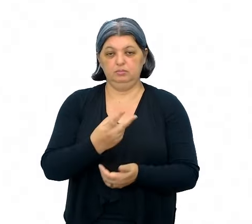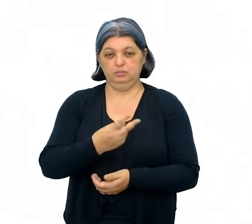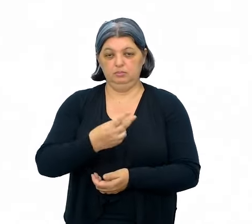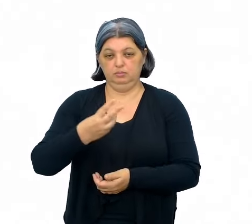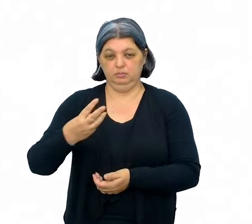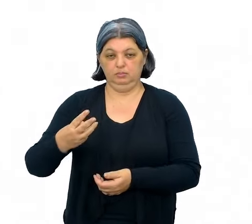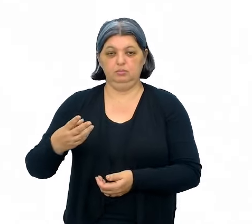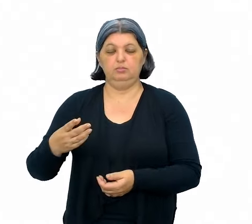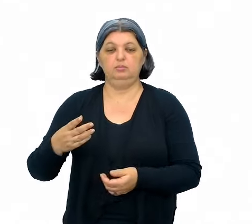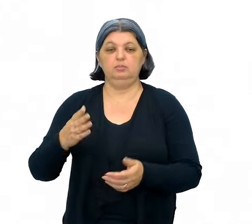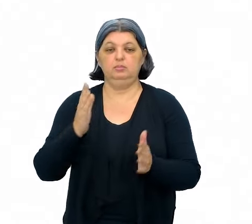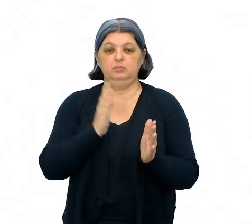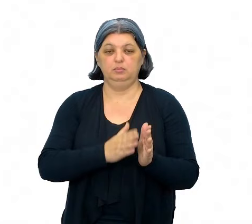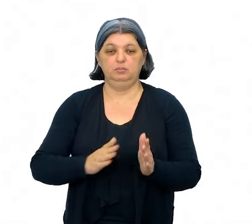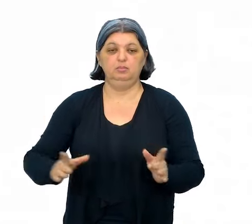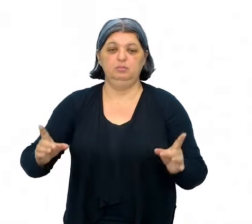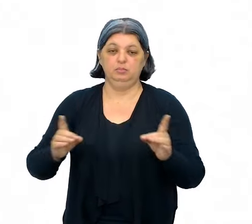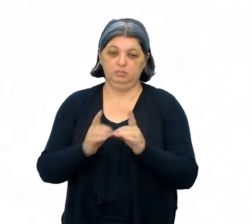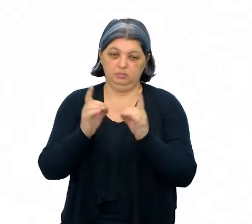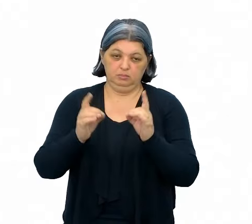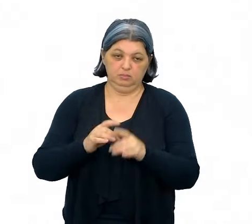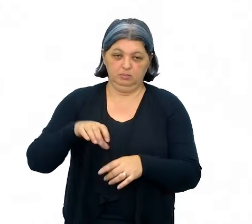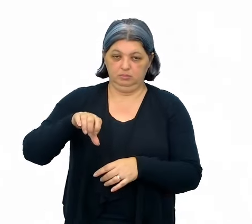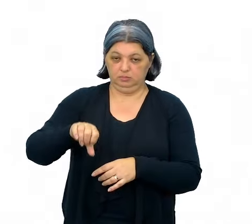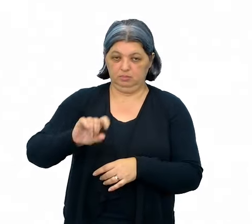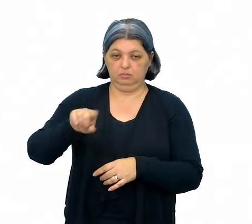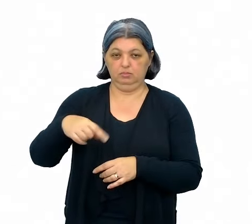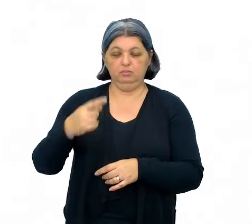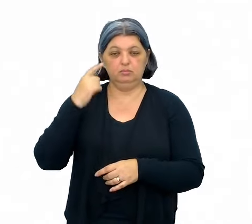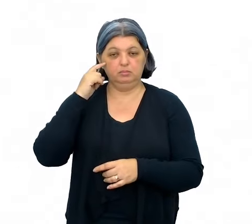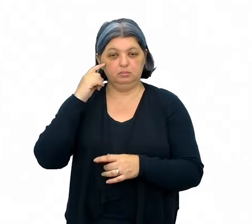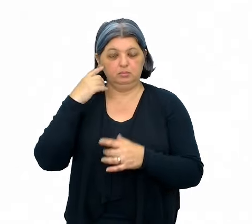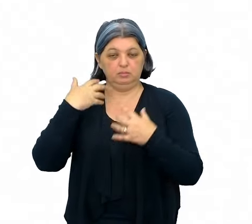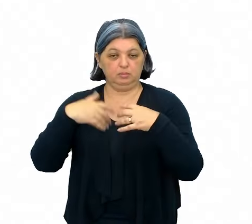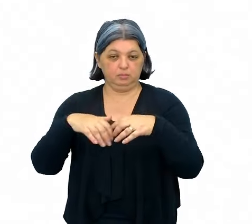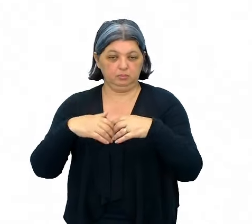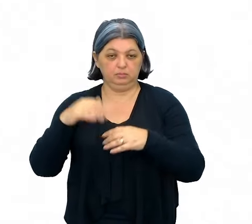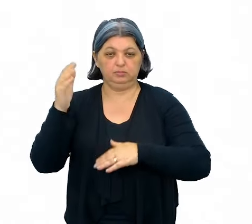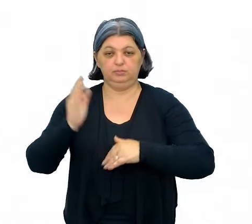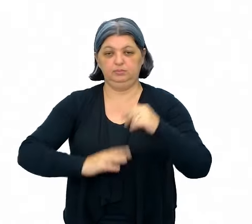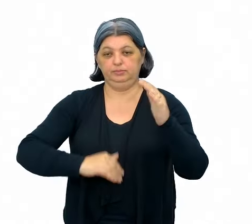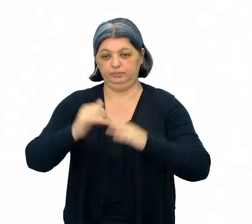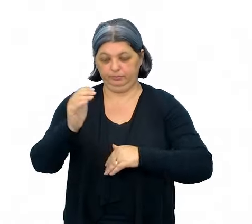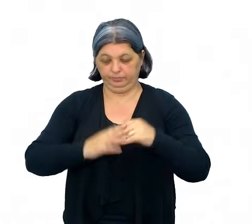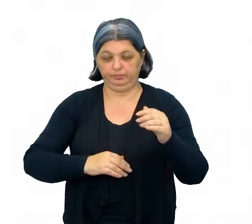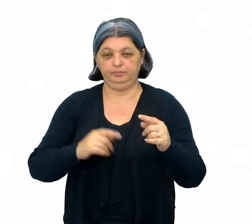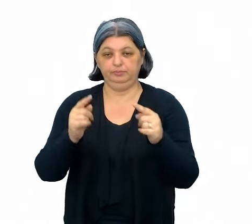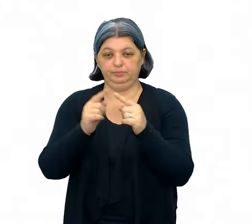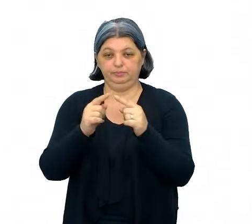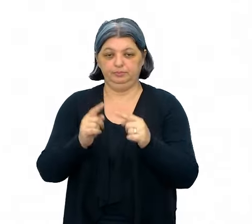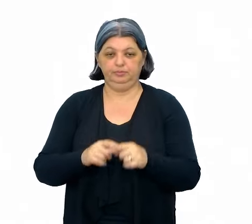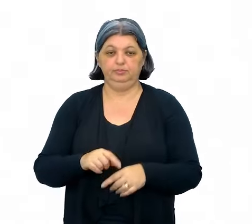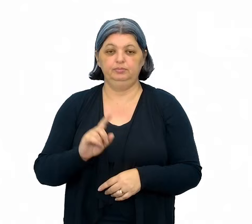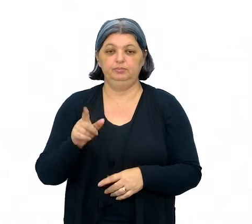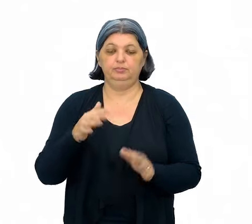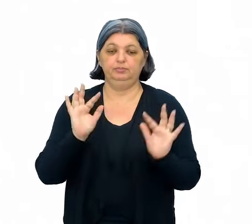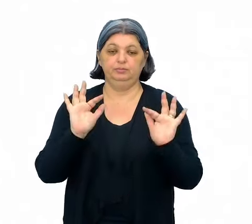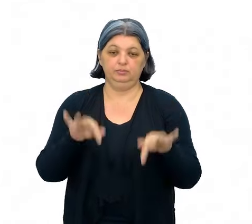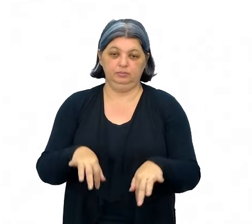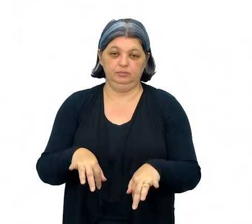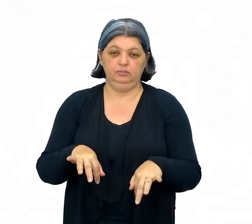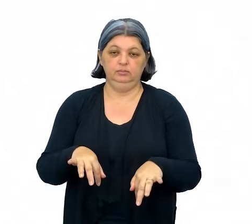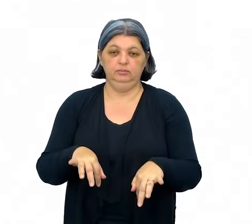sequência didática 9, depois refletimos sobre as habilidades envolvidas e, por fim,